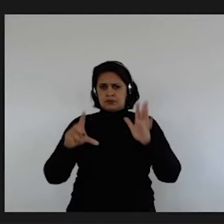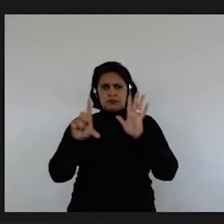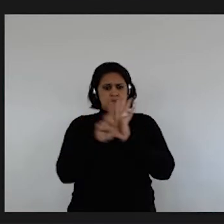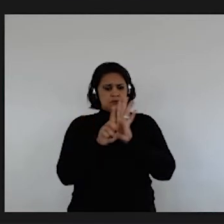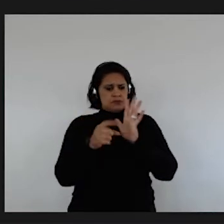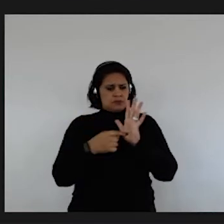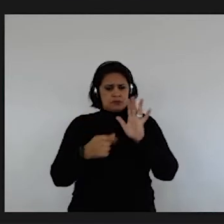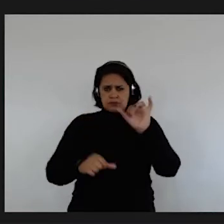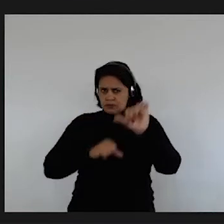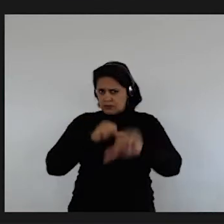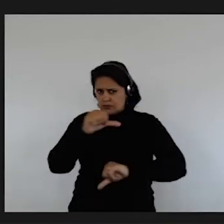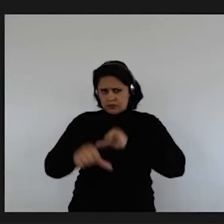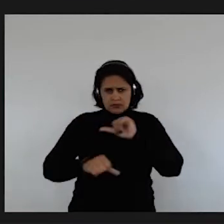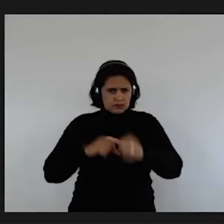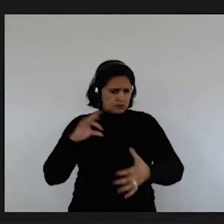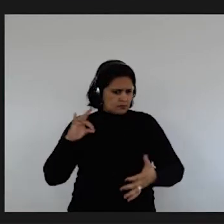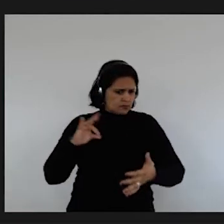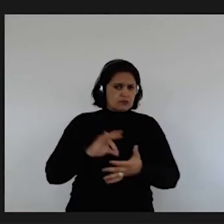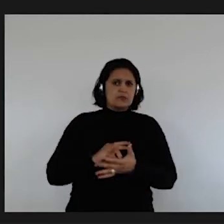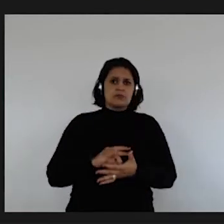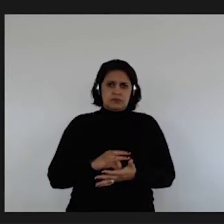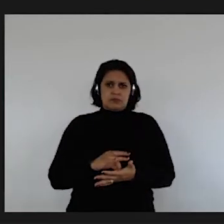legislativas